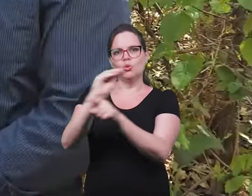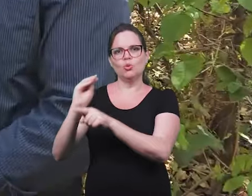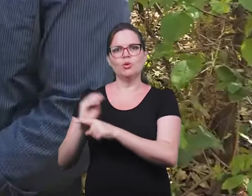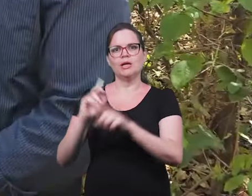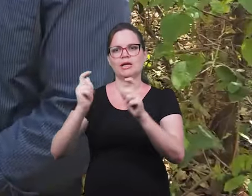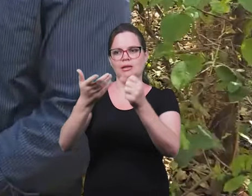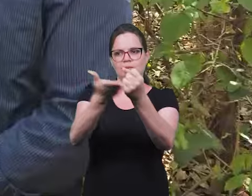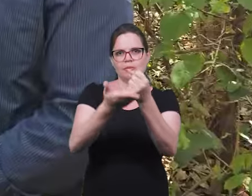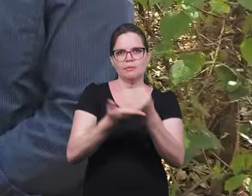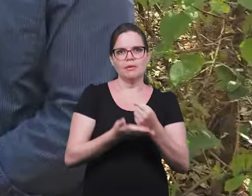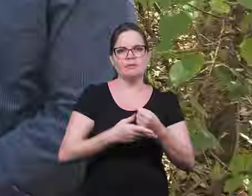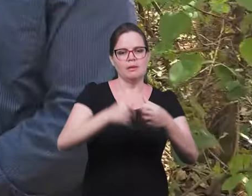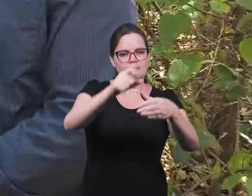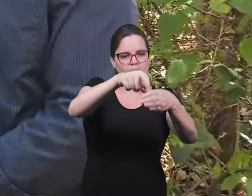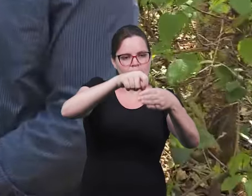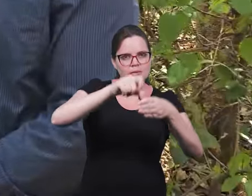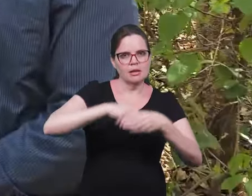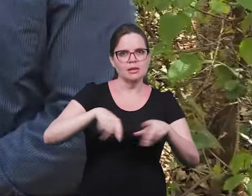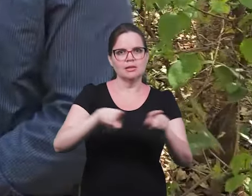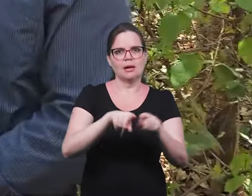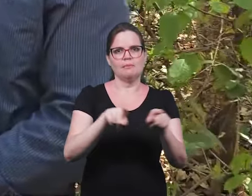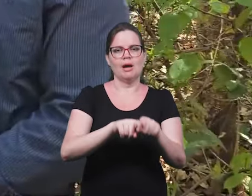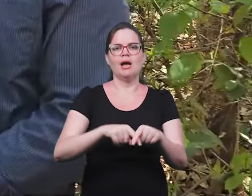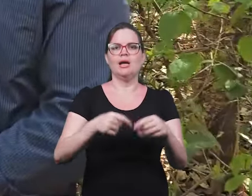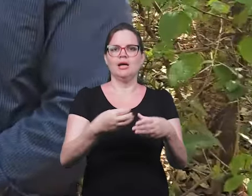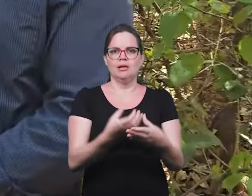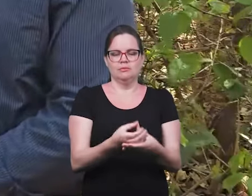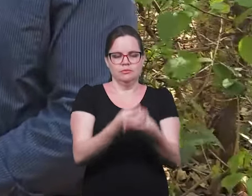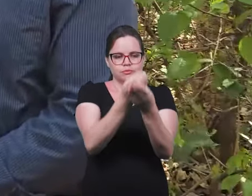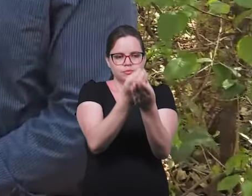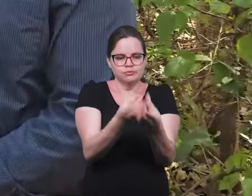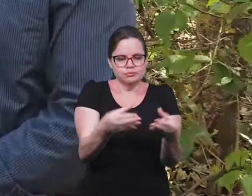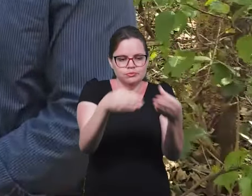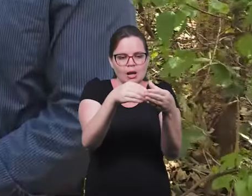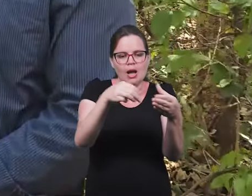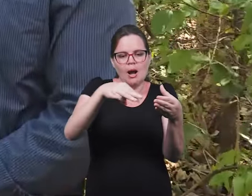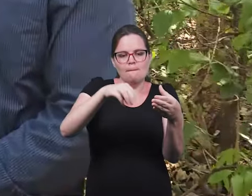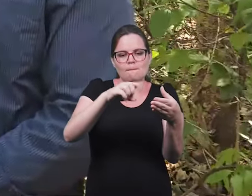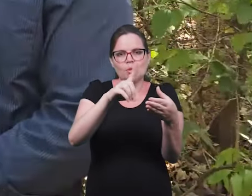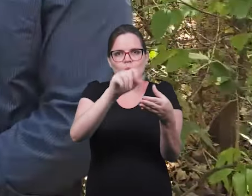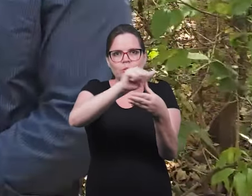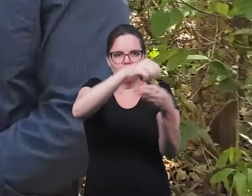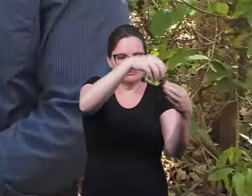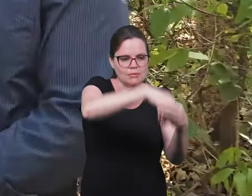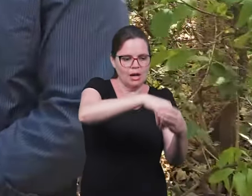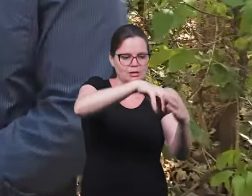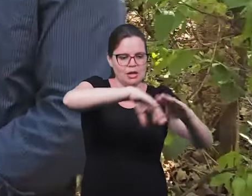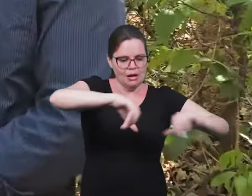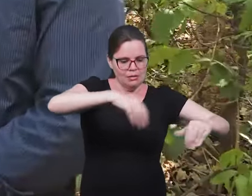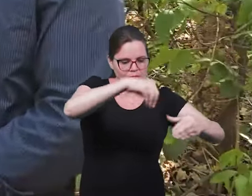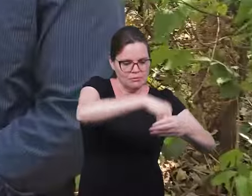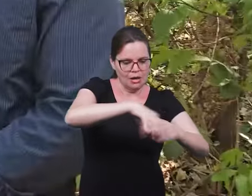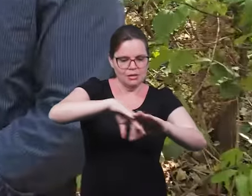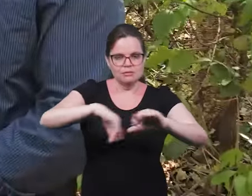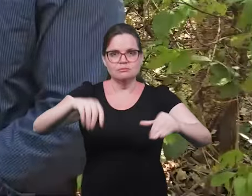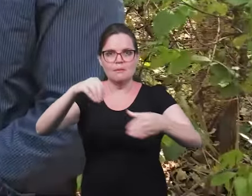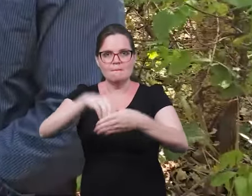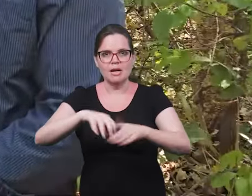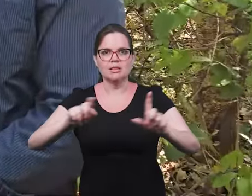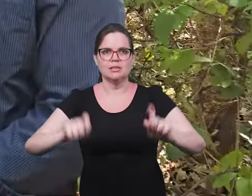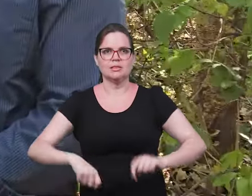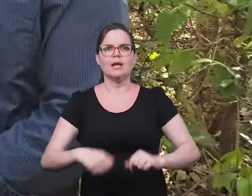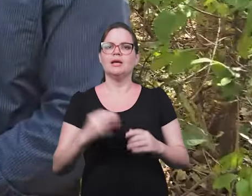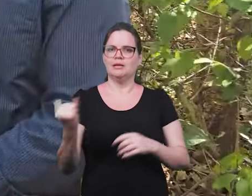sementes e comercialização de sementes para a produção de mudas, que essa é uma linha muito importante, porque hoje a gente não tem